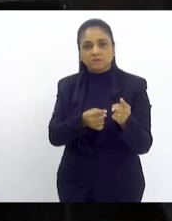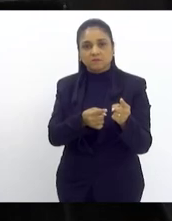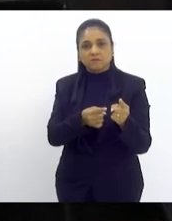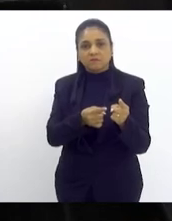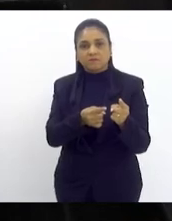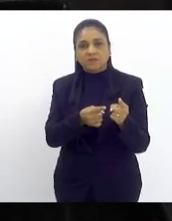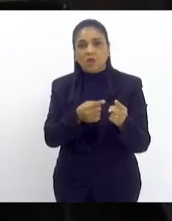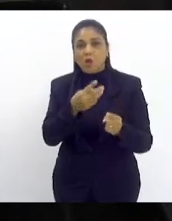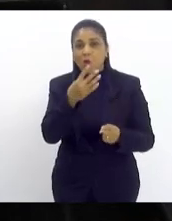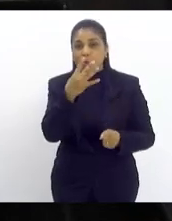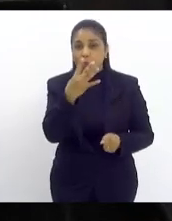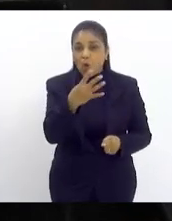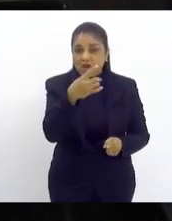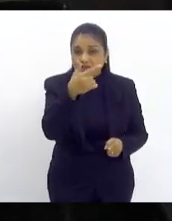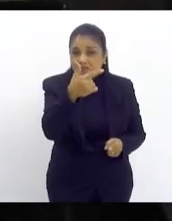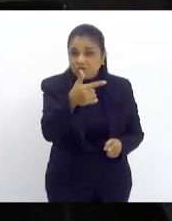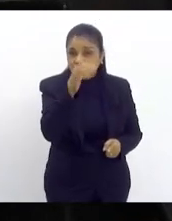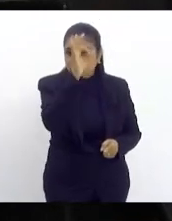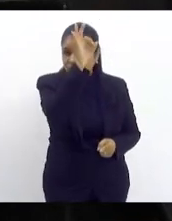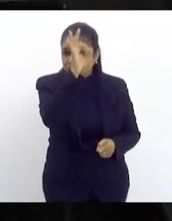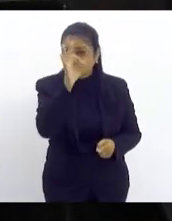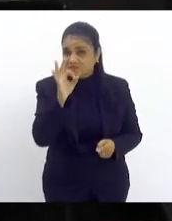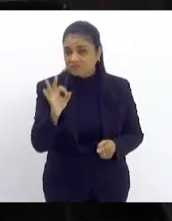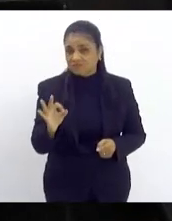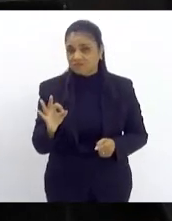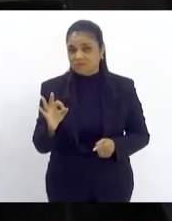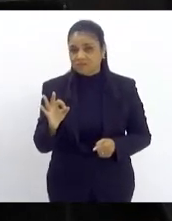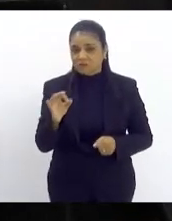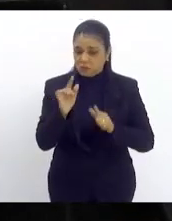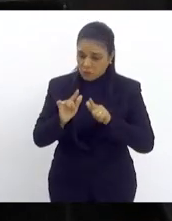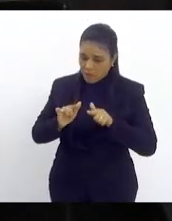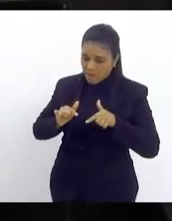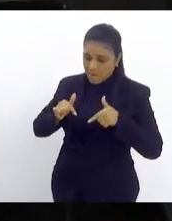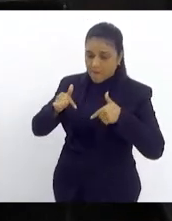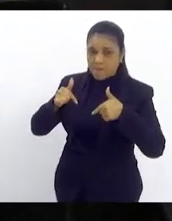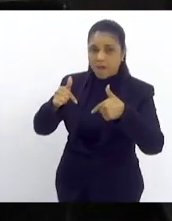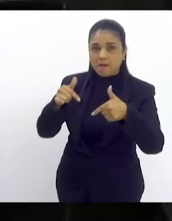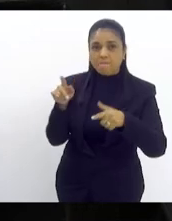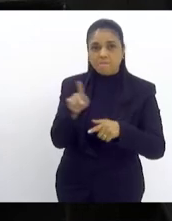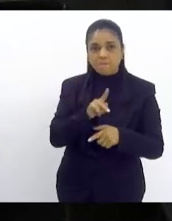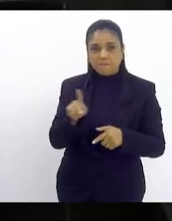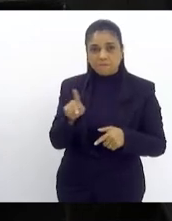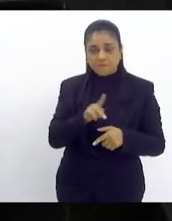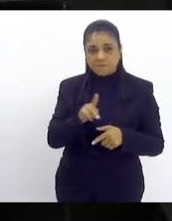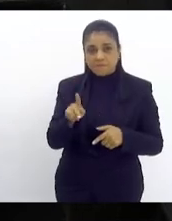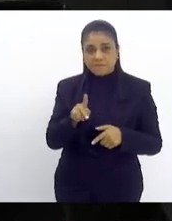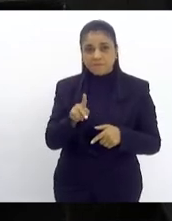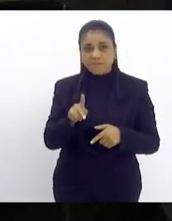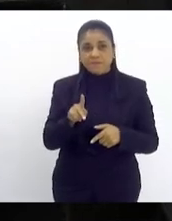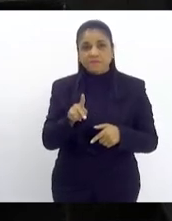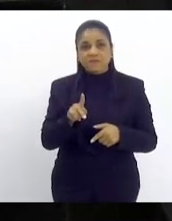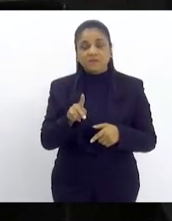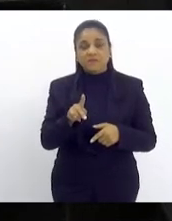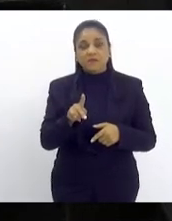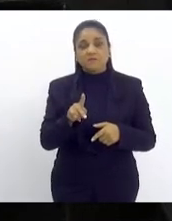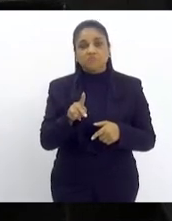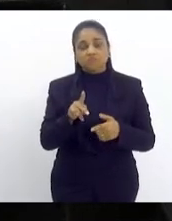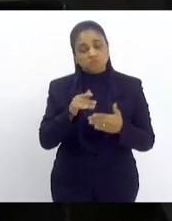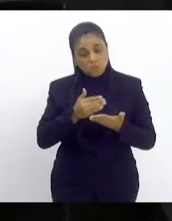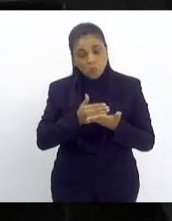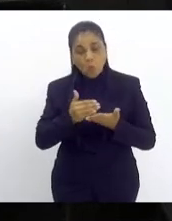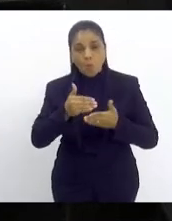a 42% dos ativos em início de